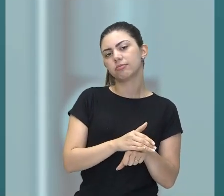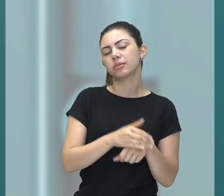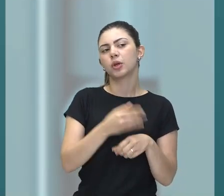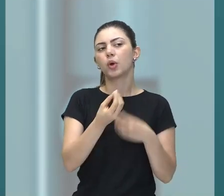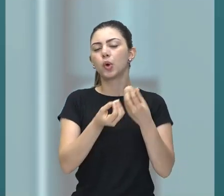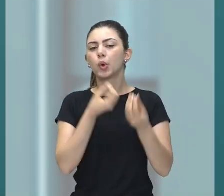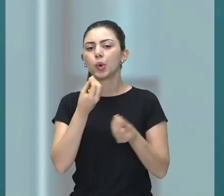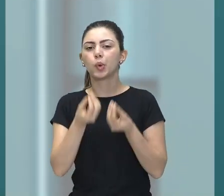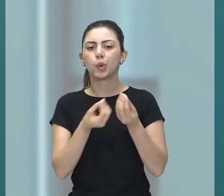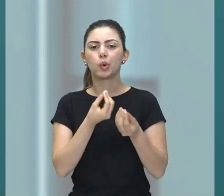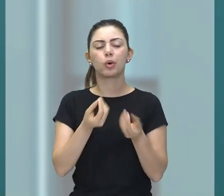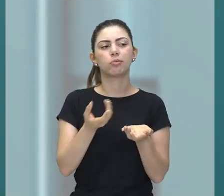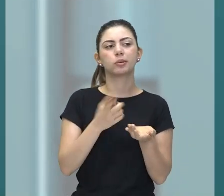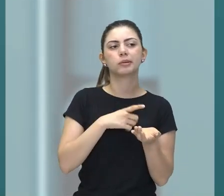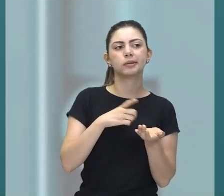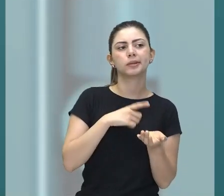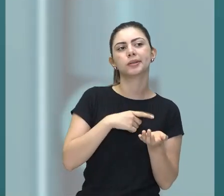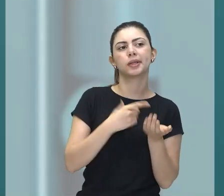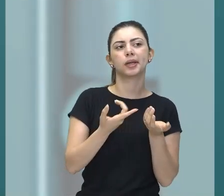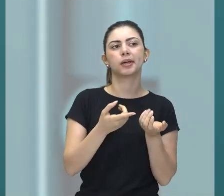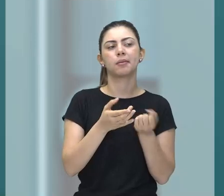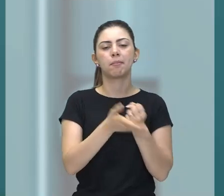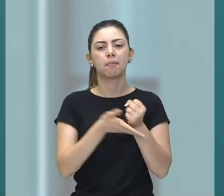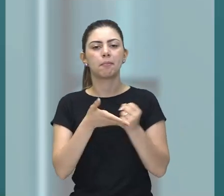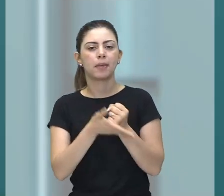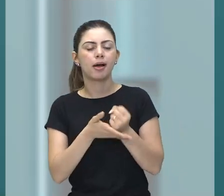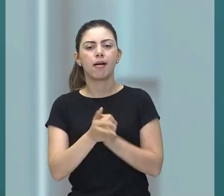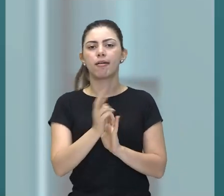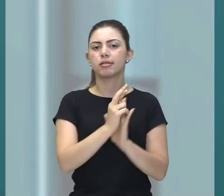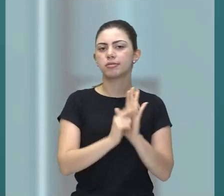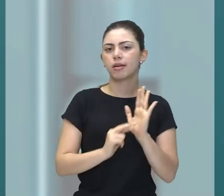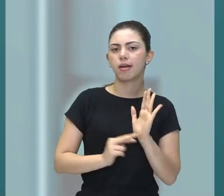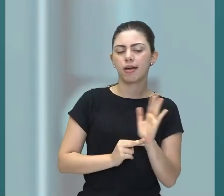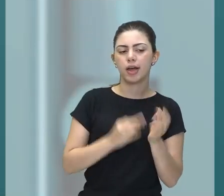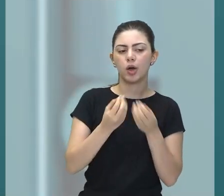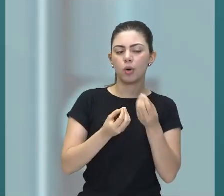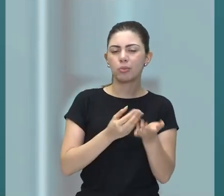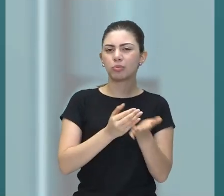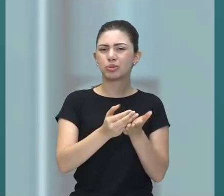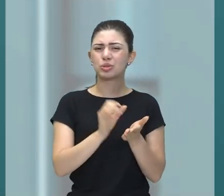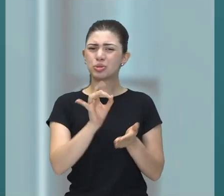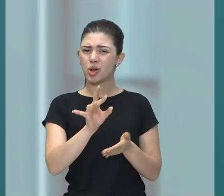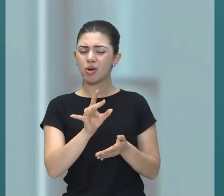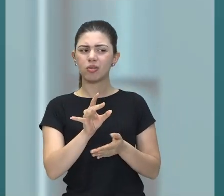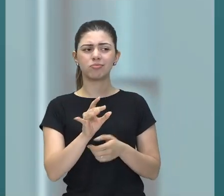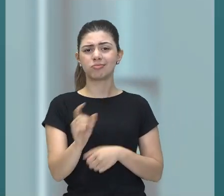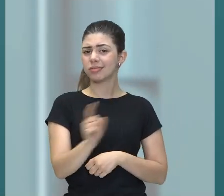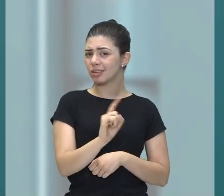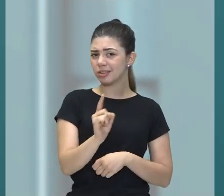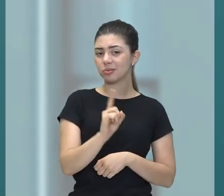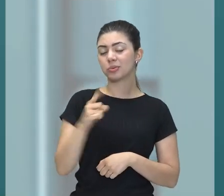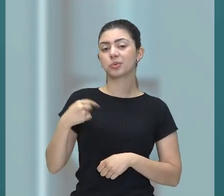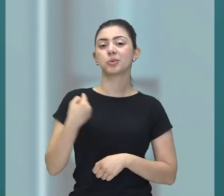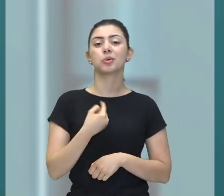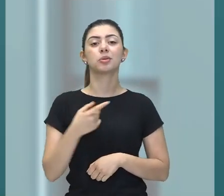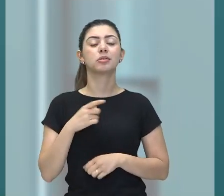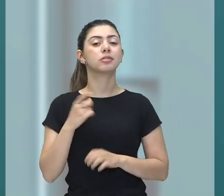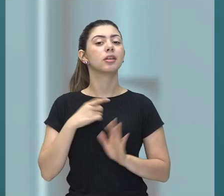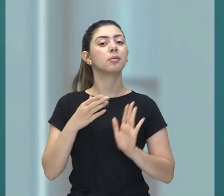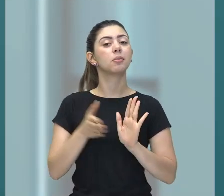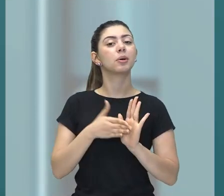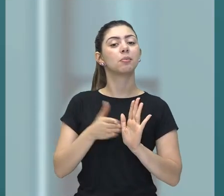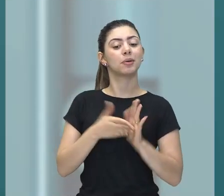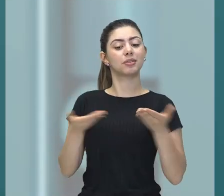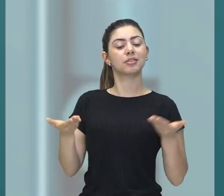que é o fundamento, como que são as regras, isso é muito limitado. A nossa proposta aqui nesta